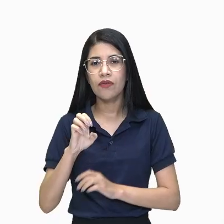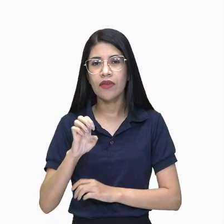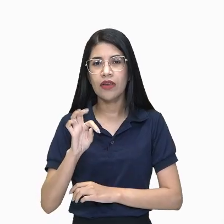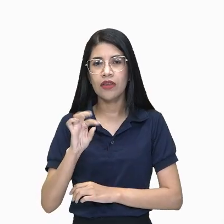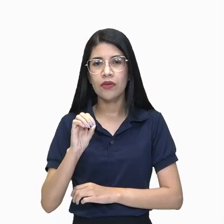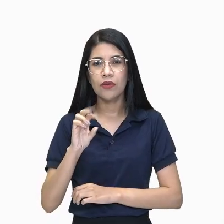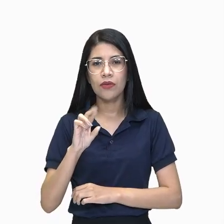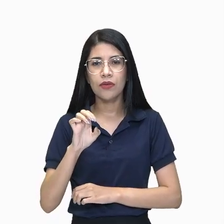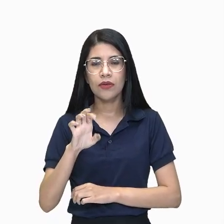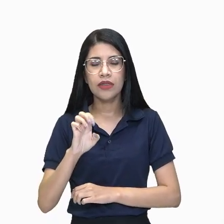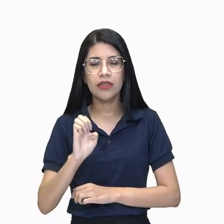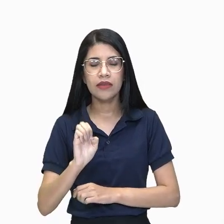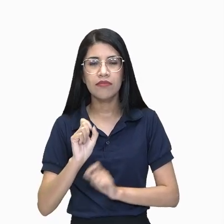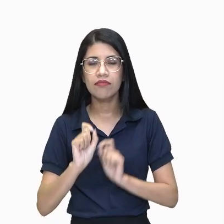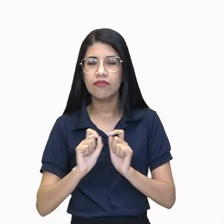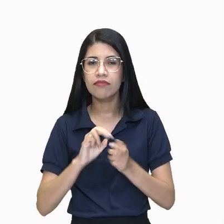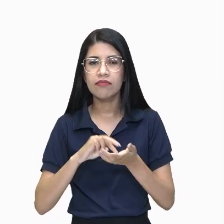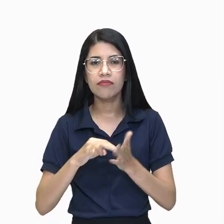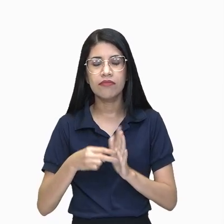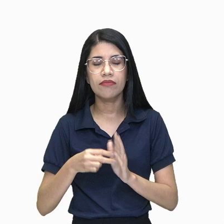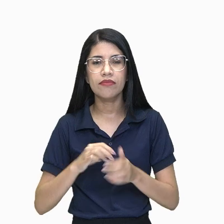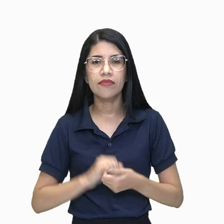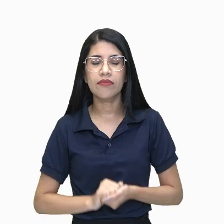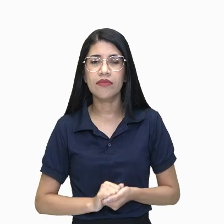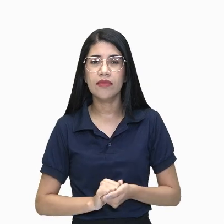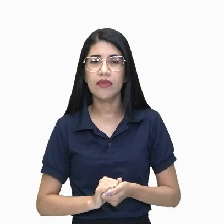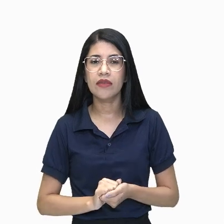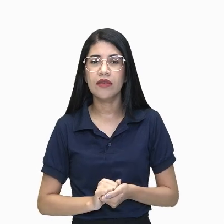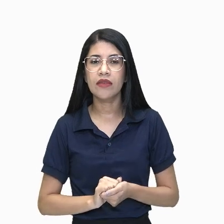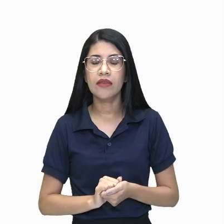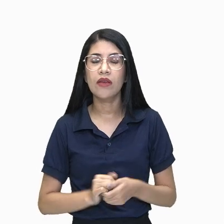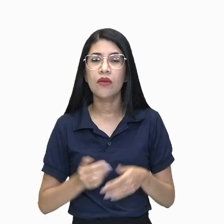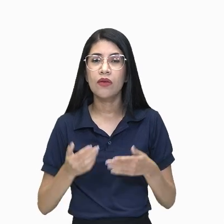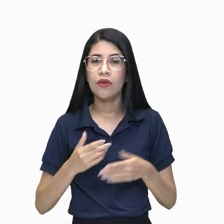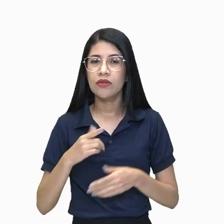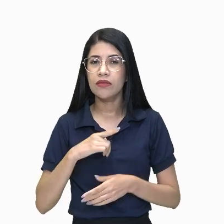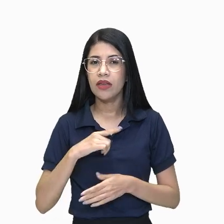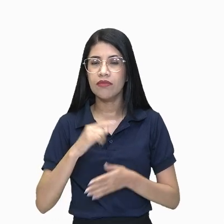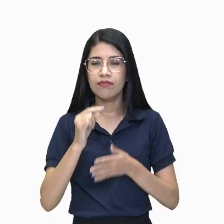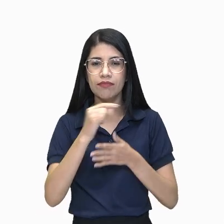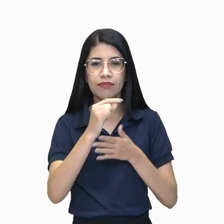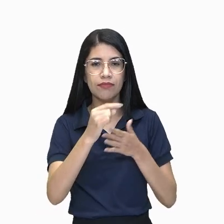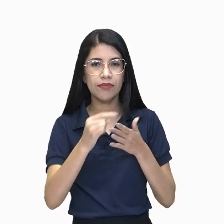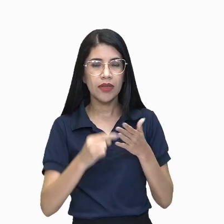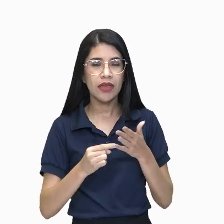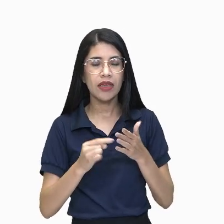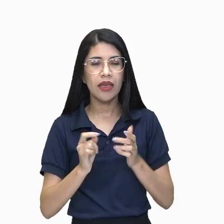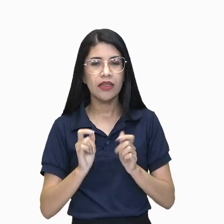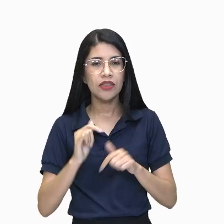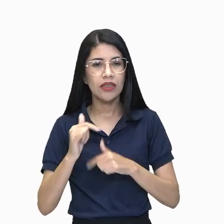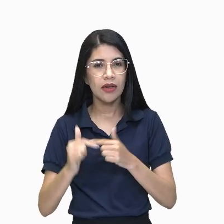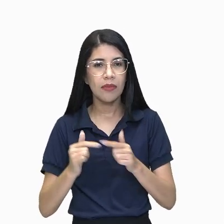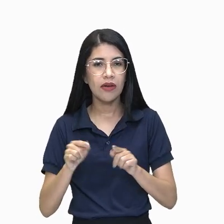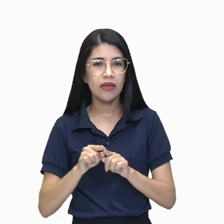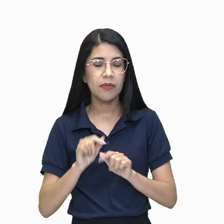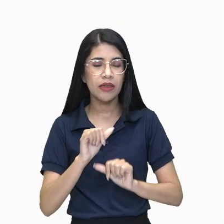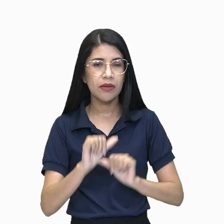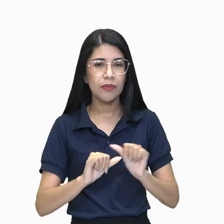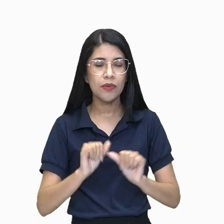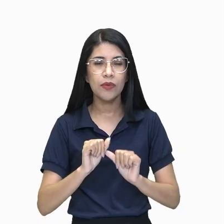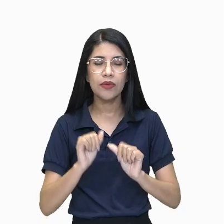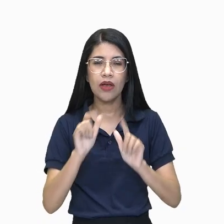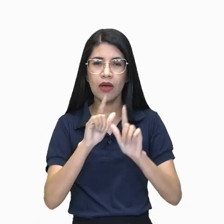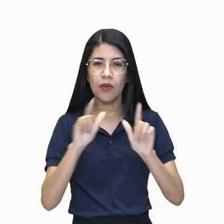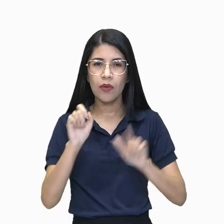cartela. Observem, porque atualmente os principais vetores de ocupação e transformação da paisagem amazônica são: